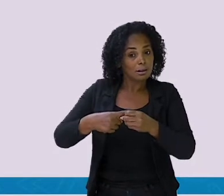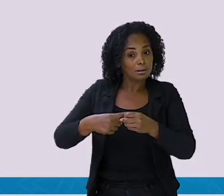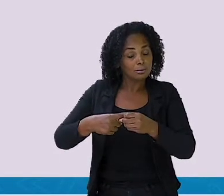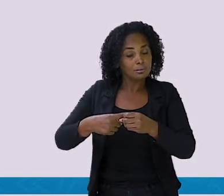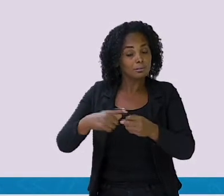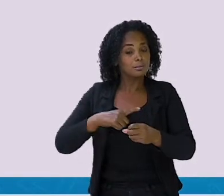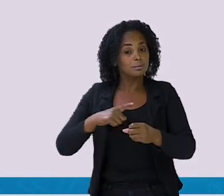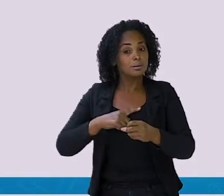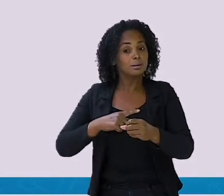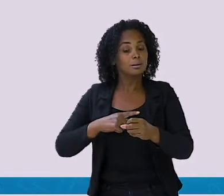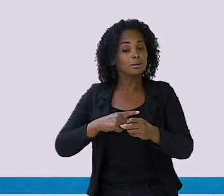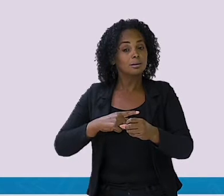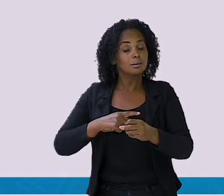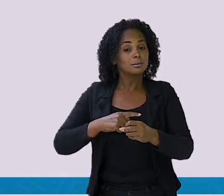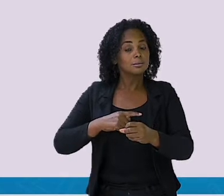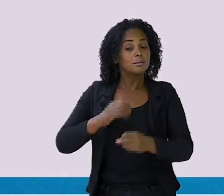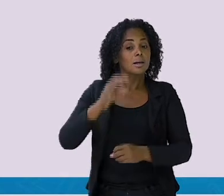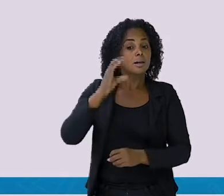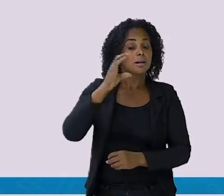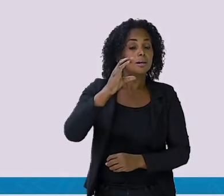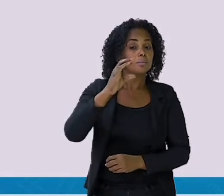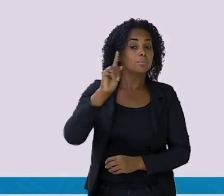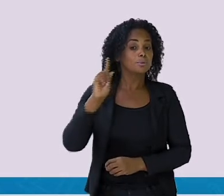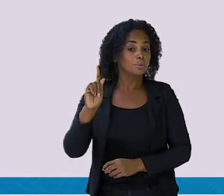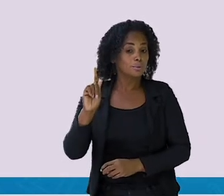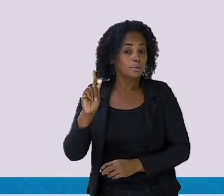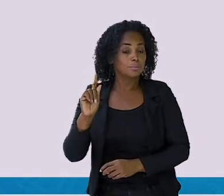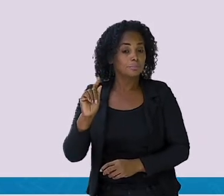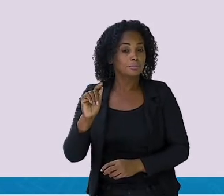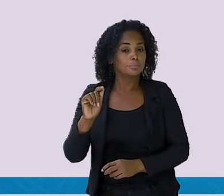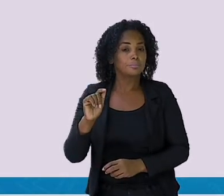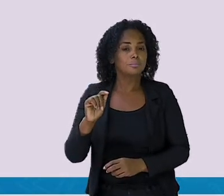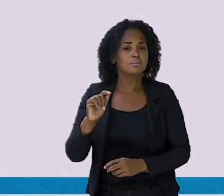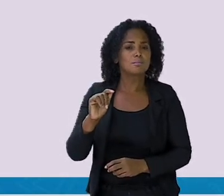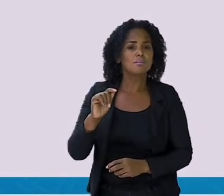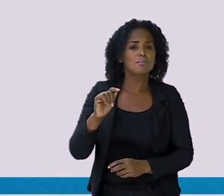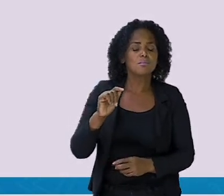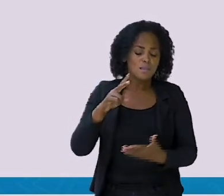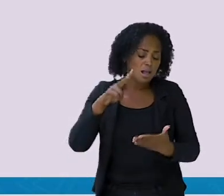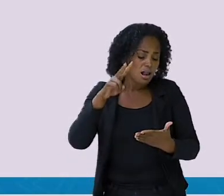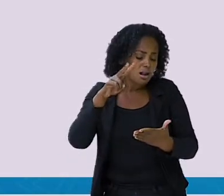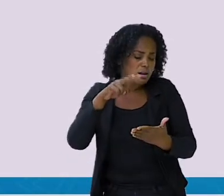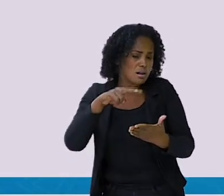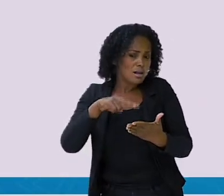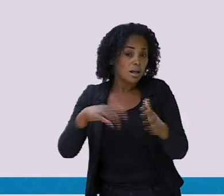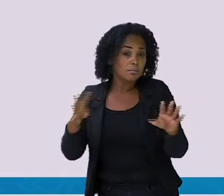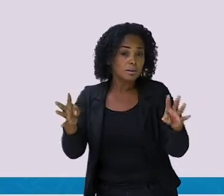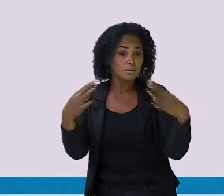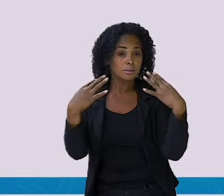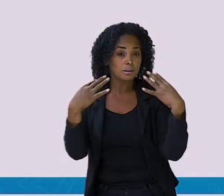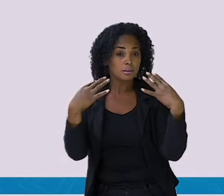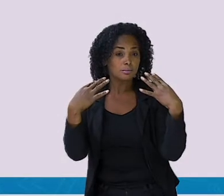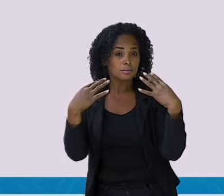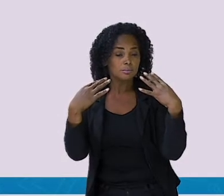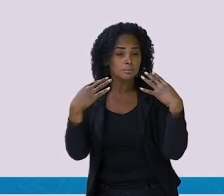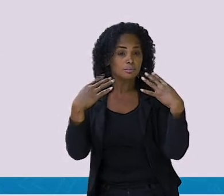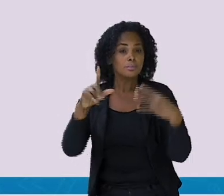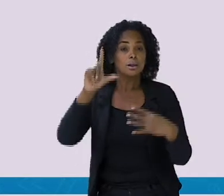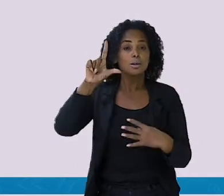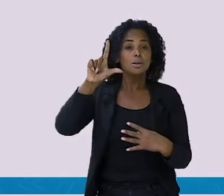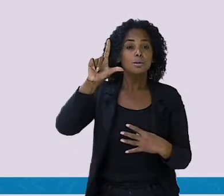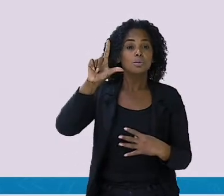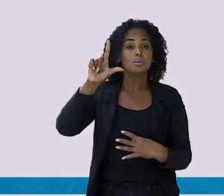O Chico, que é o gato, que ele recebeu um nome que antes nós tínhamos lá, que era só gato, e a cidade